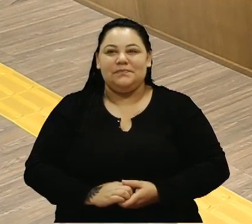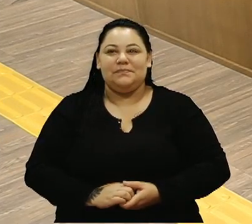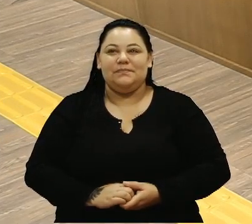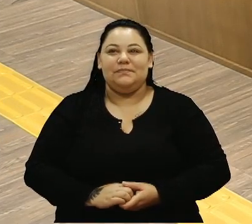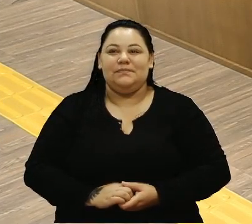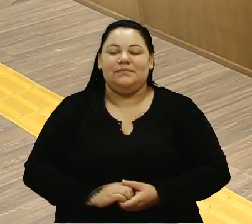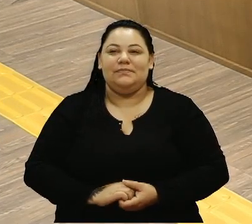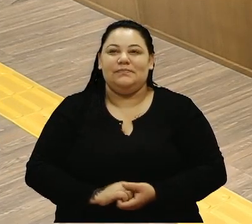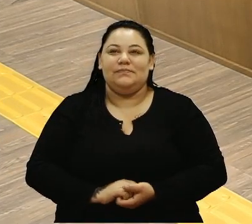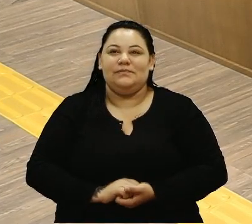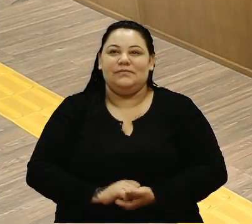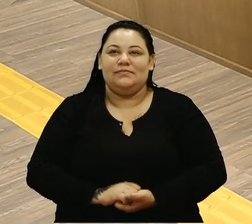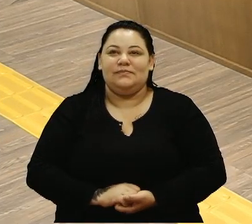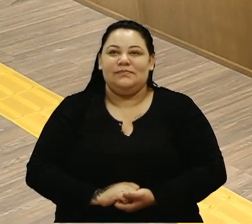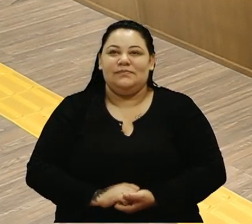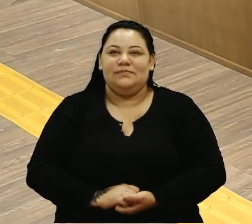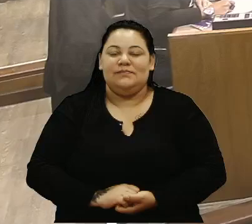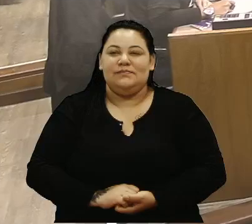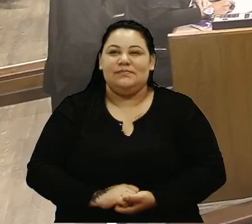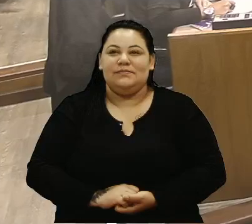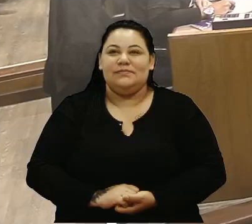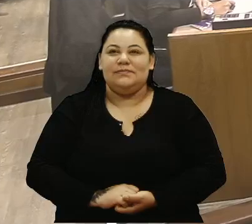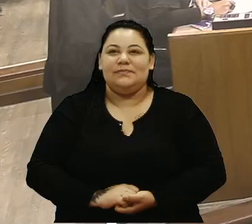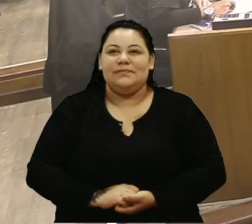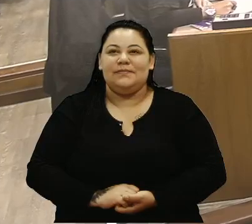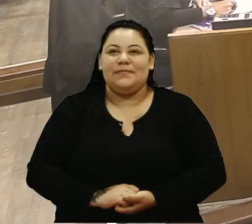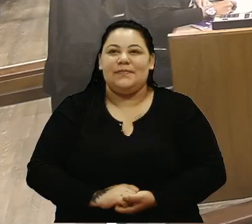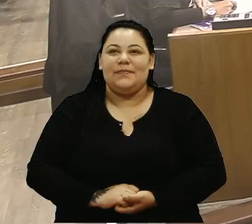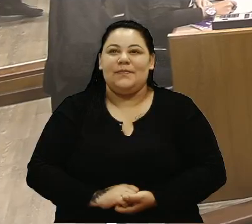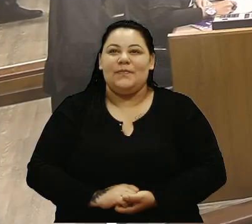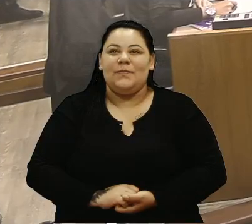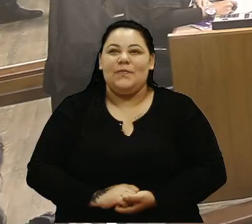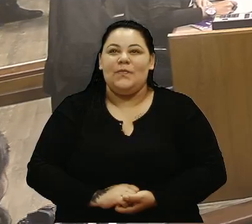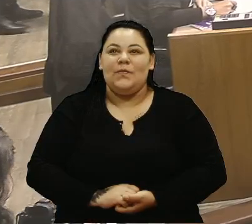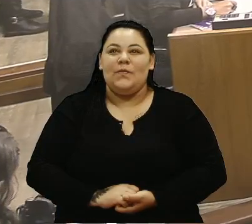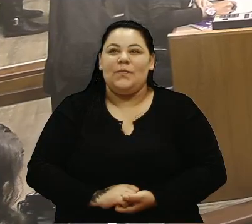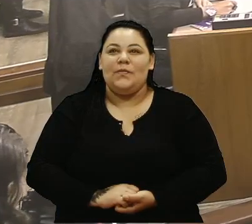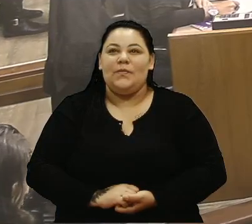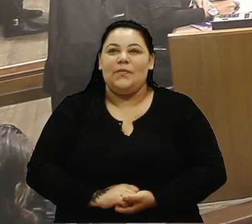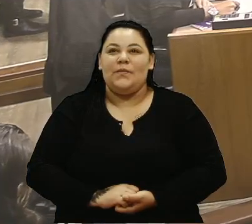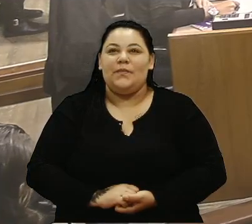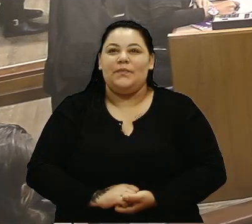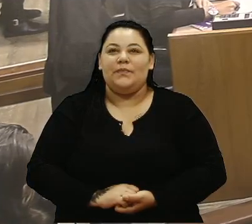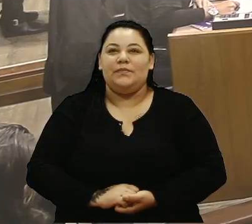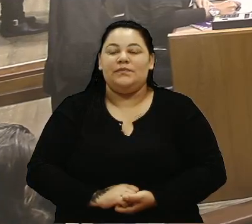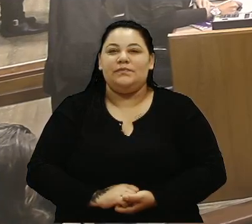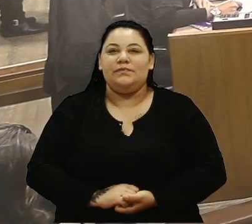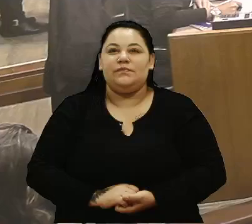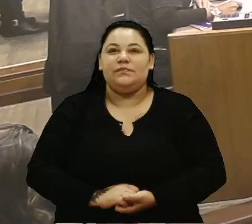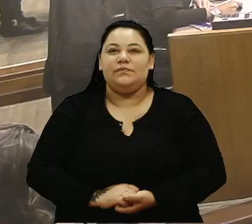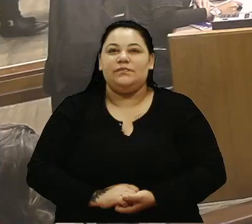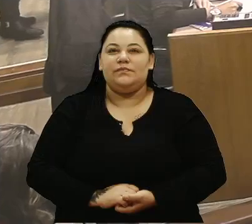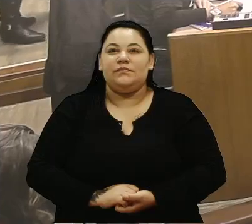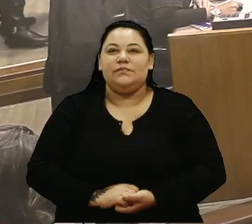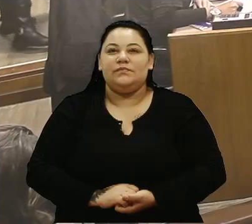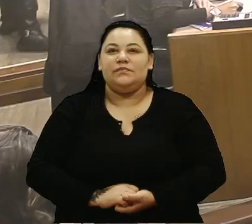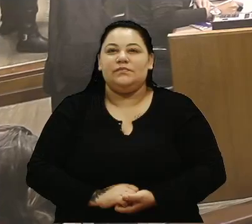tempo de até 5 minutos. Vereador Rafael Bueno e vereador Ed Aloy Frisso acompanham o presidente.